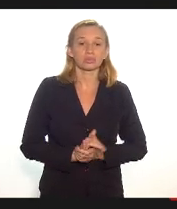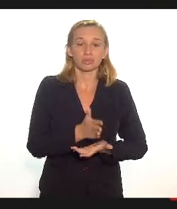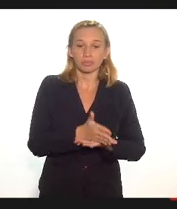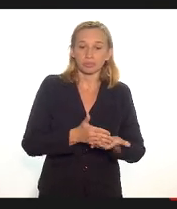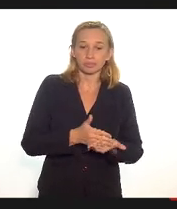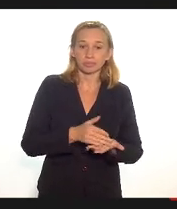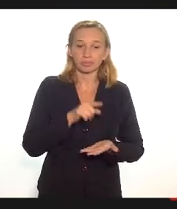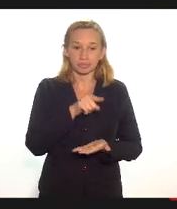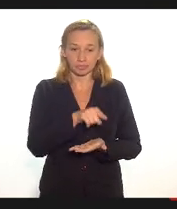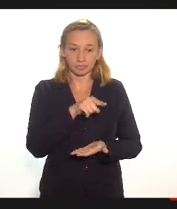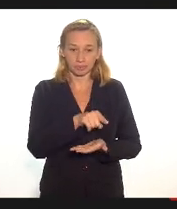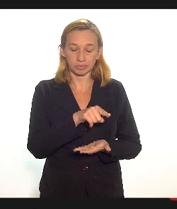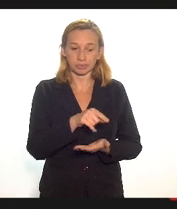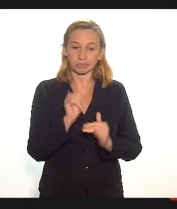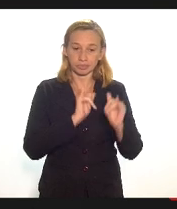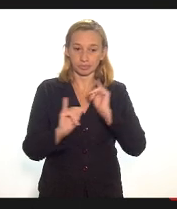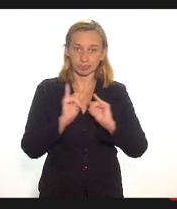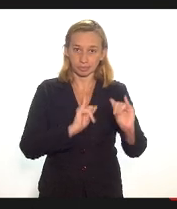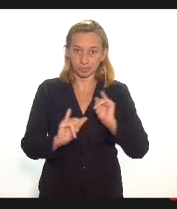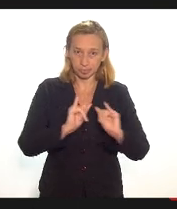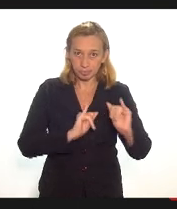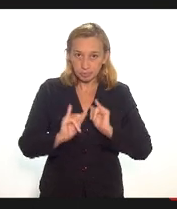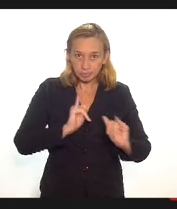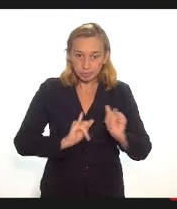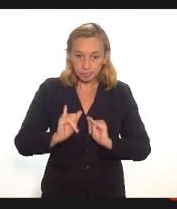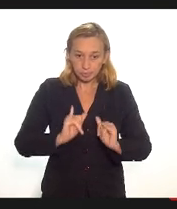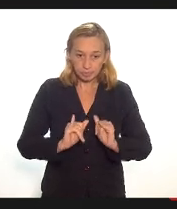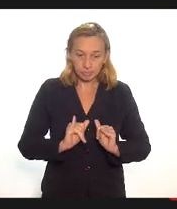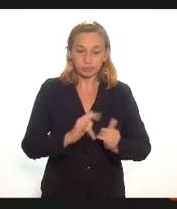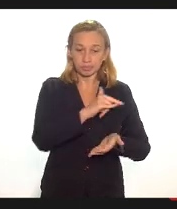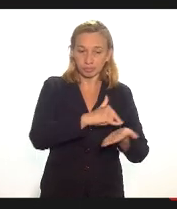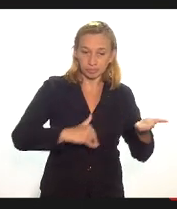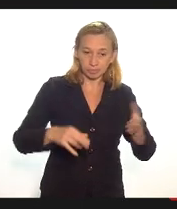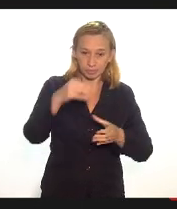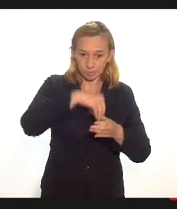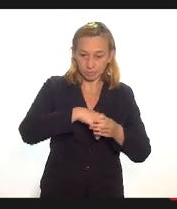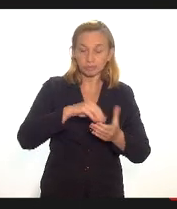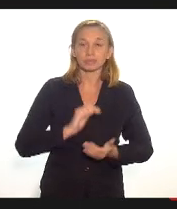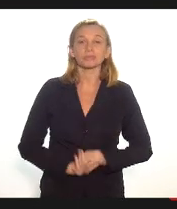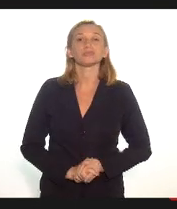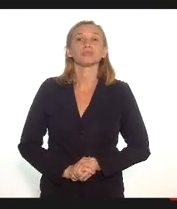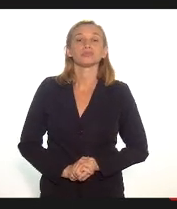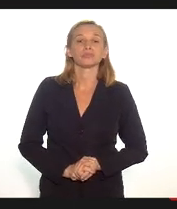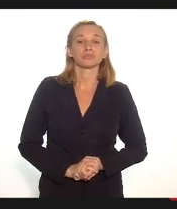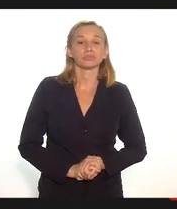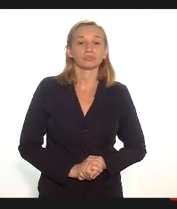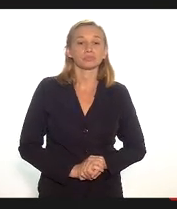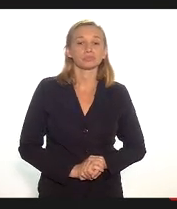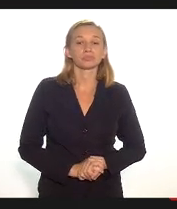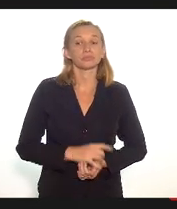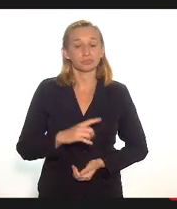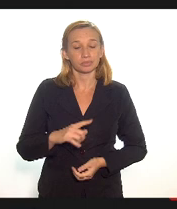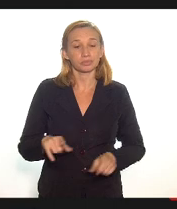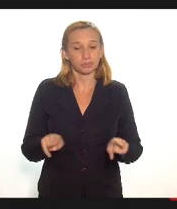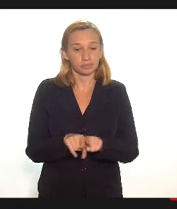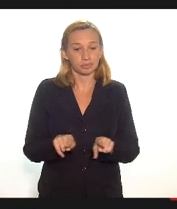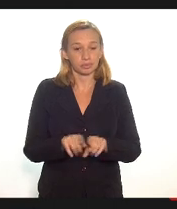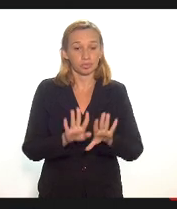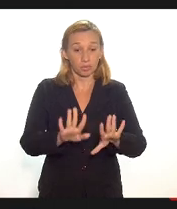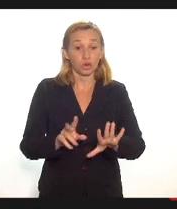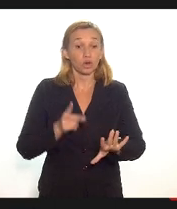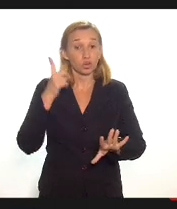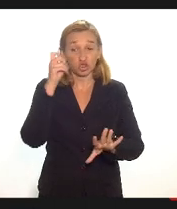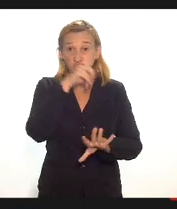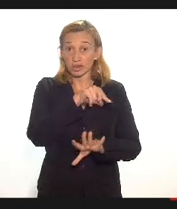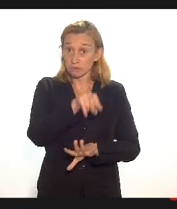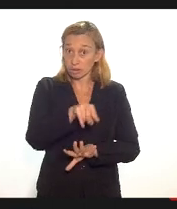parte dessas informações estão nesses documentos. A gente tem também, porque o difícil